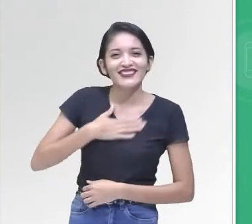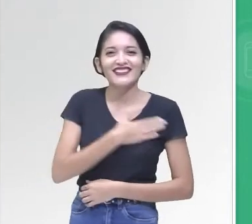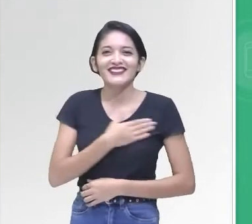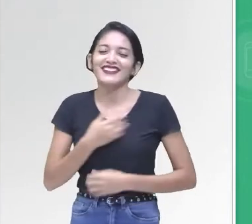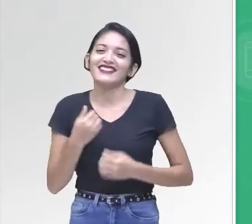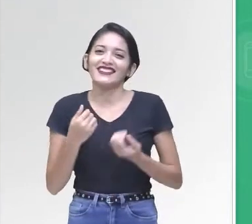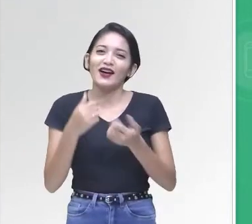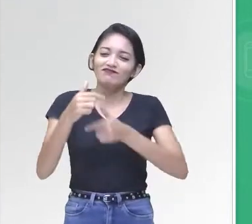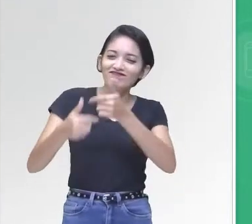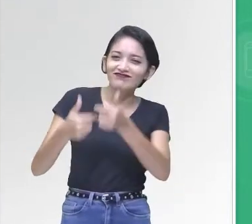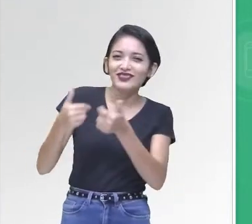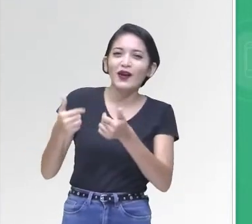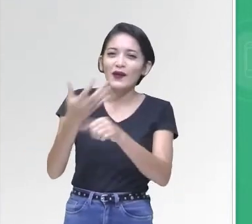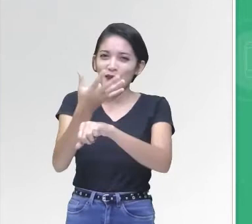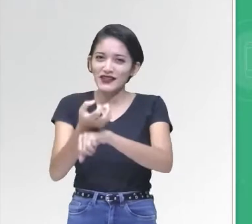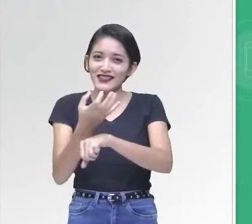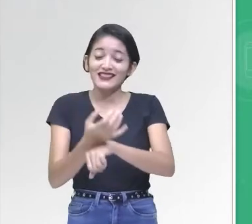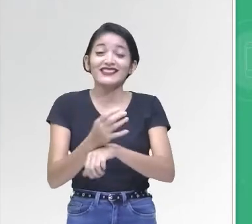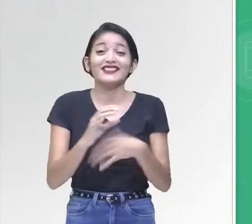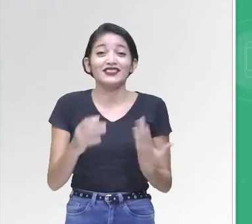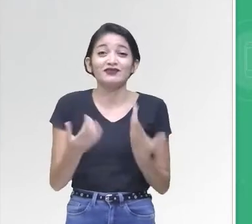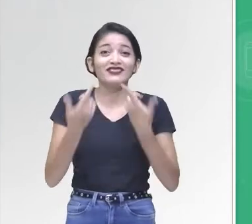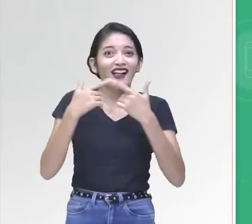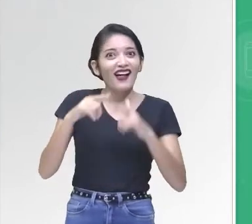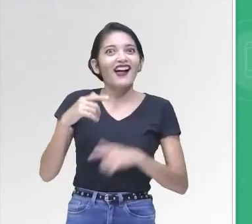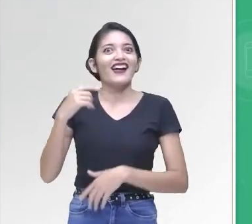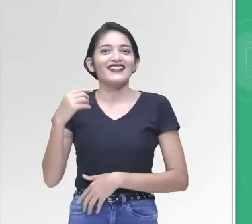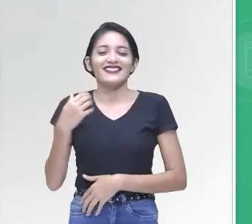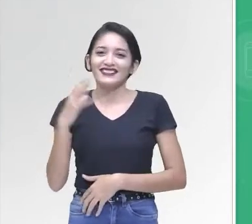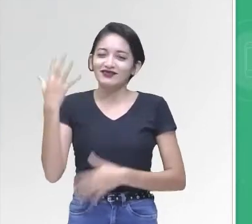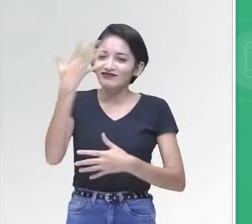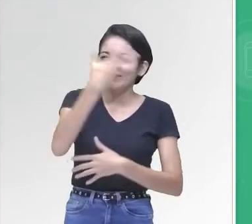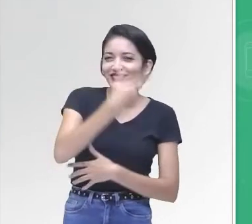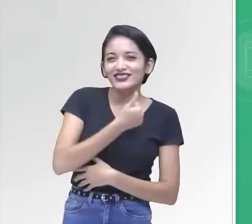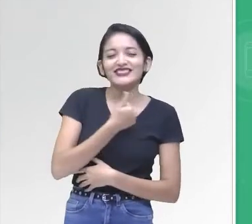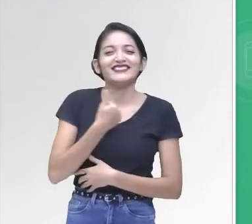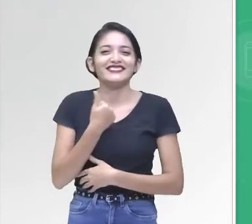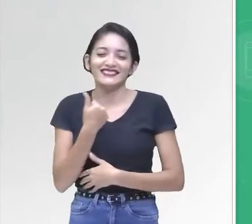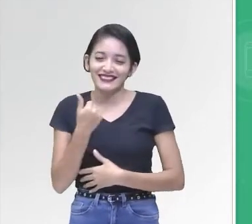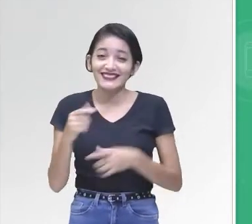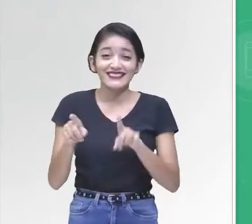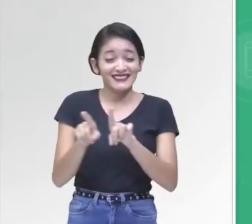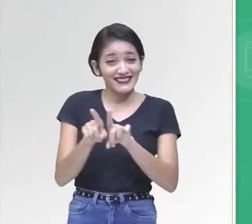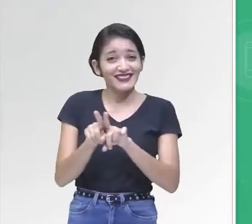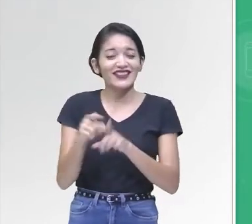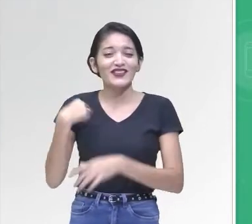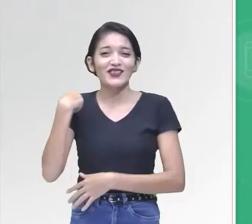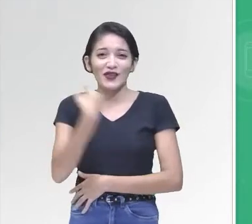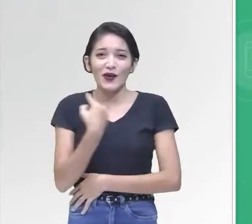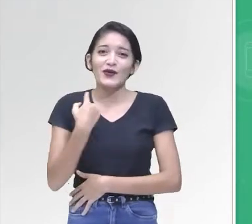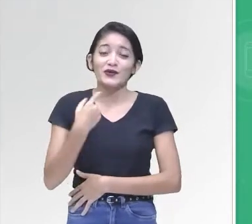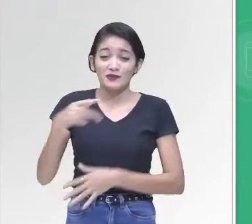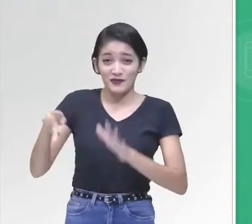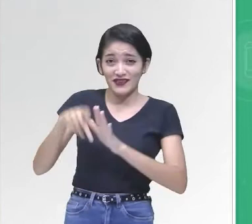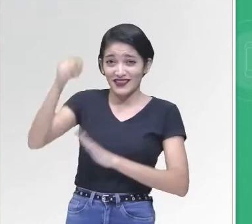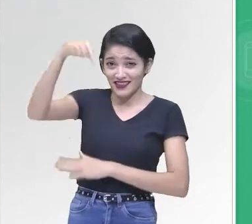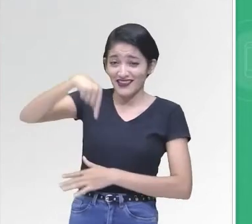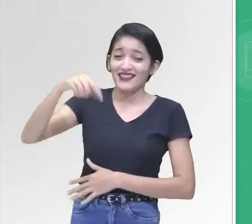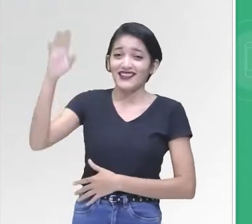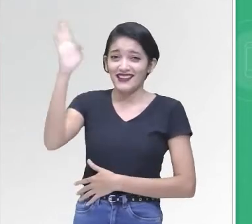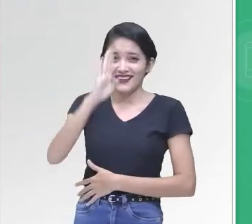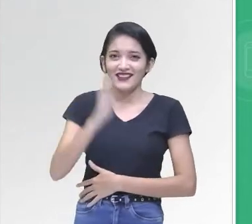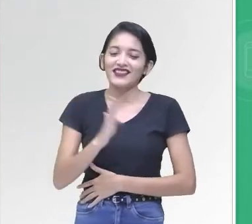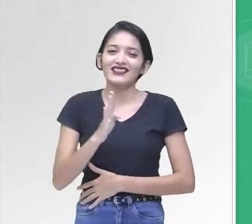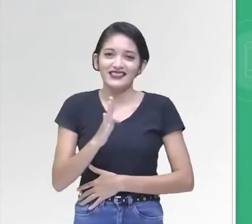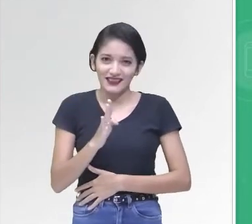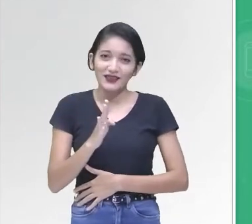língua espanhola, é uma língua muito bonita, encantadora e que nós, brasileiros, o